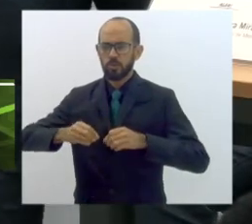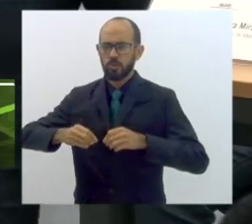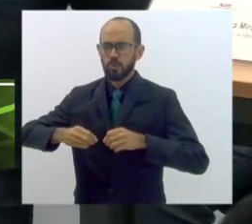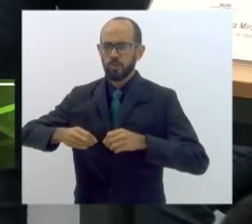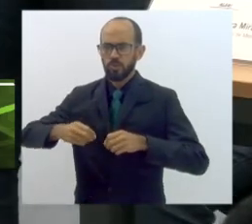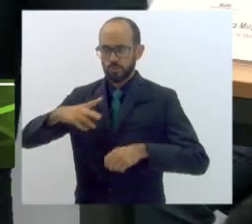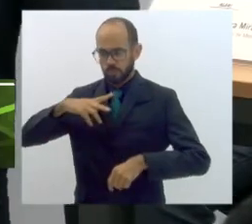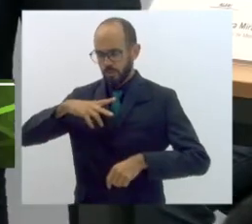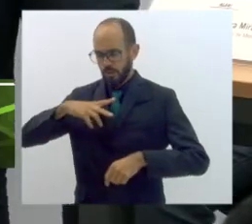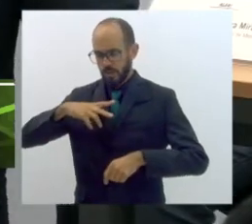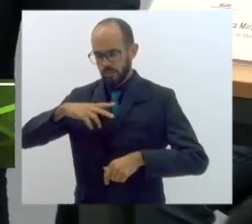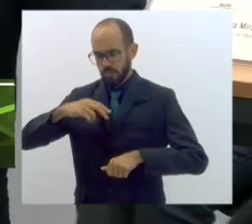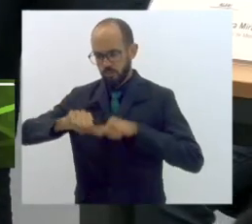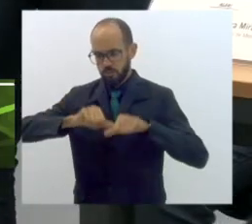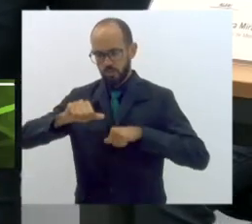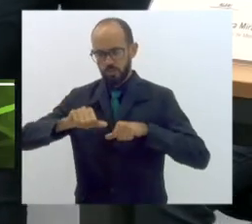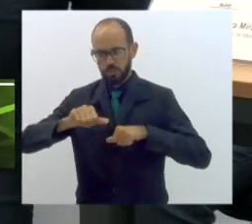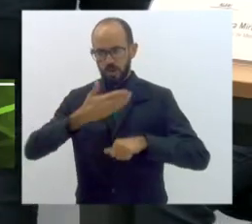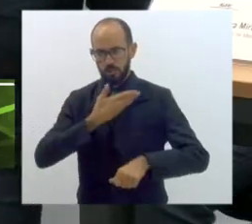de privado para público,